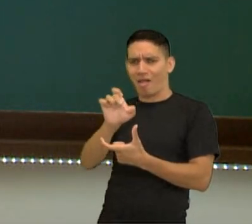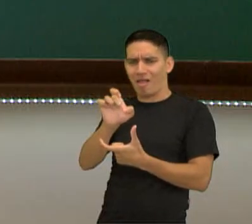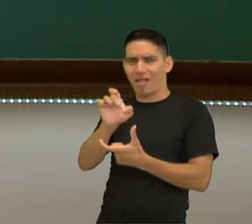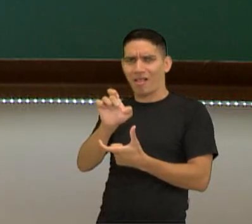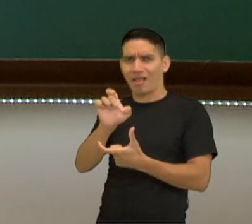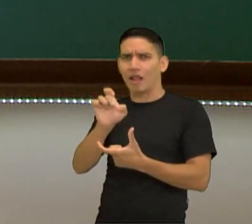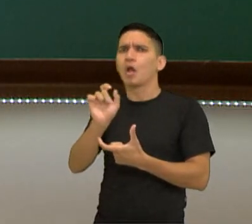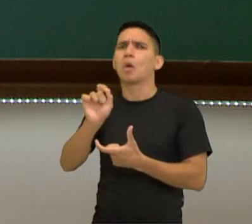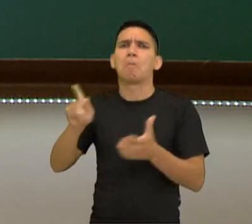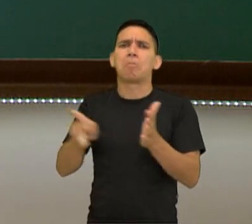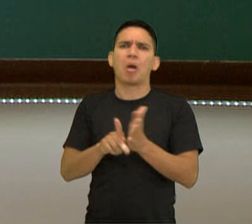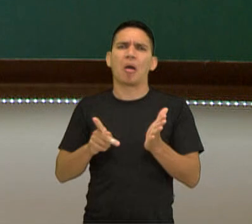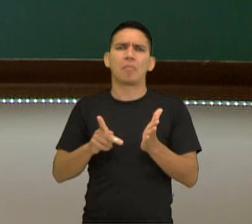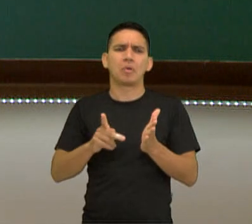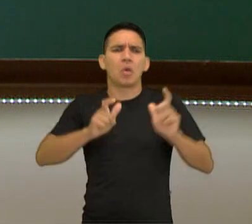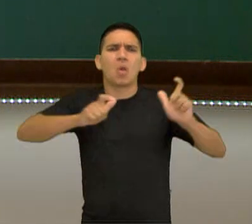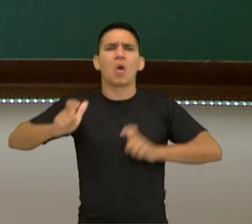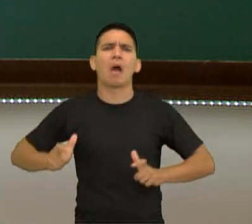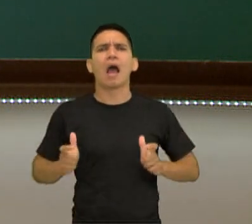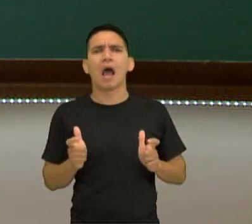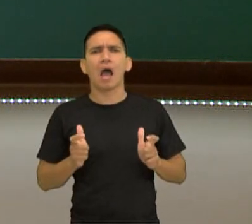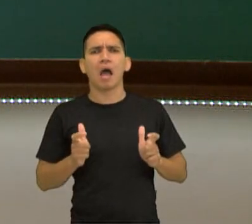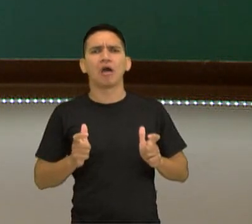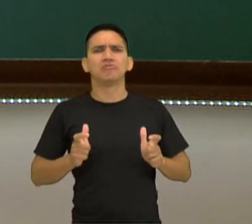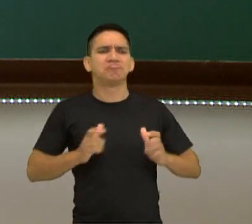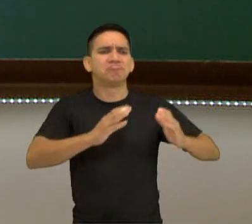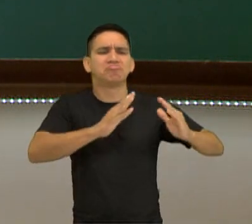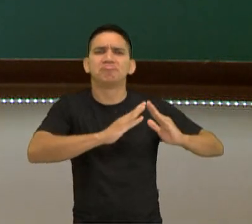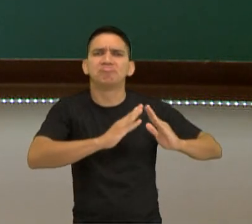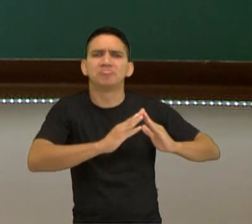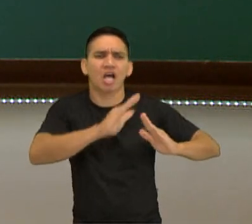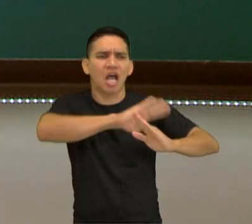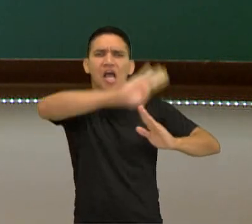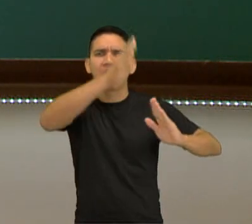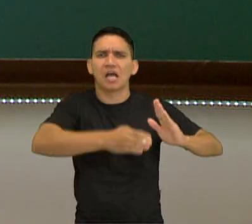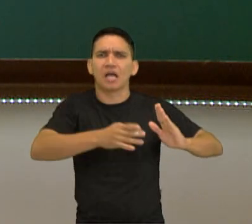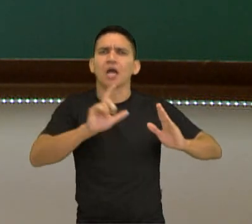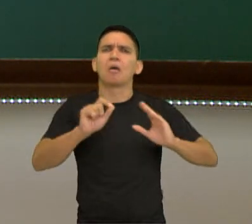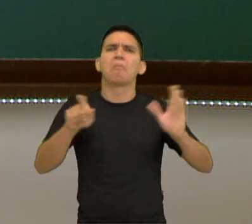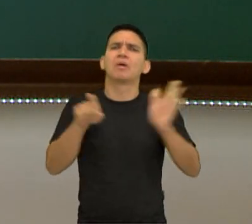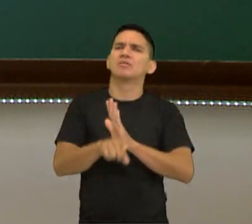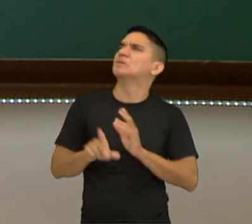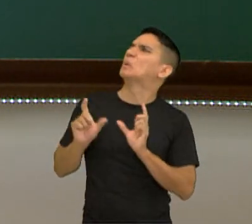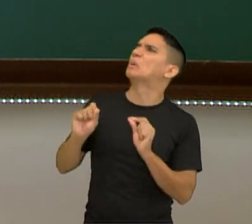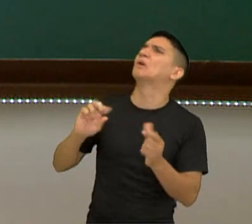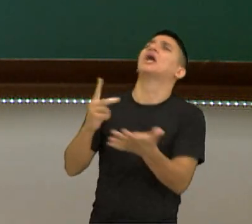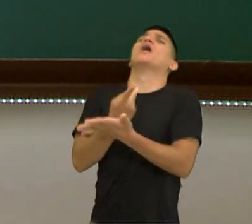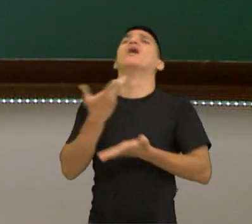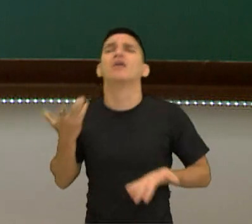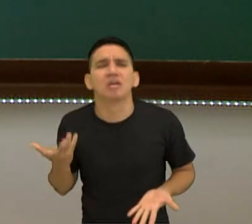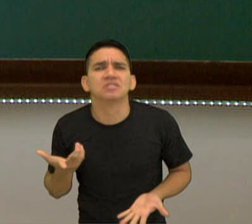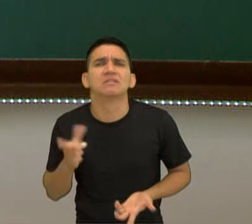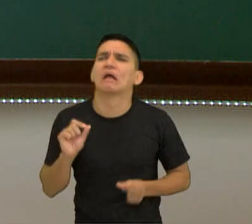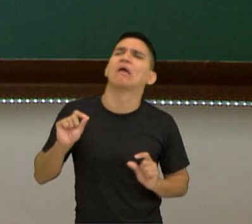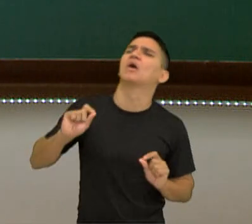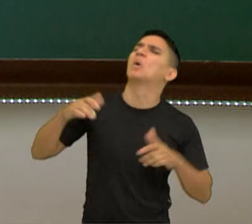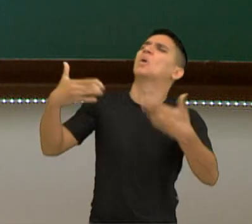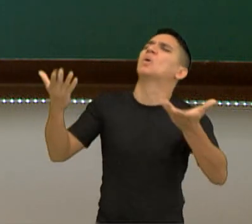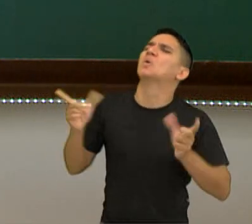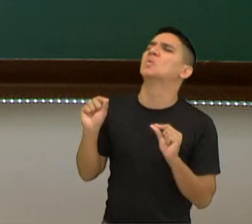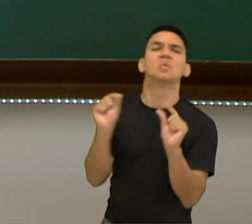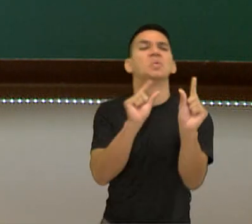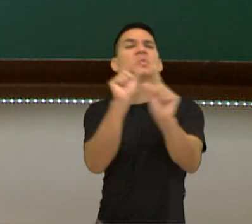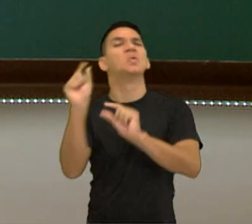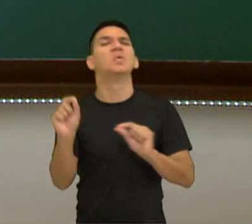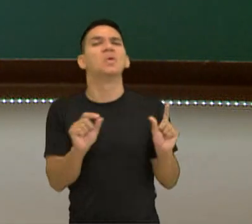gíria. E aí, o que está pegando? O que está acontecendo? O que está rolando? É um qual do parangolé?